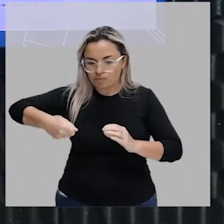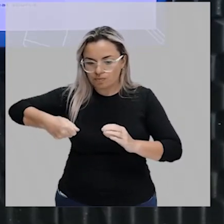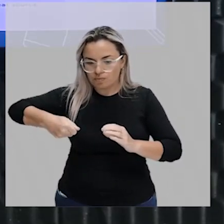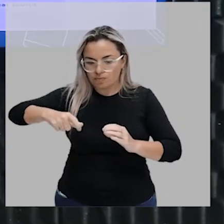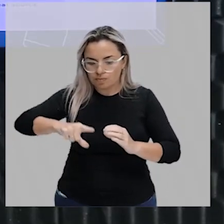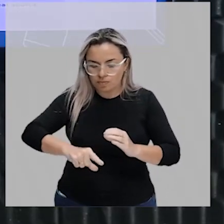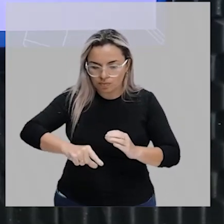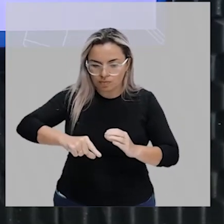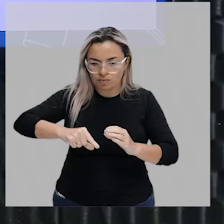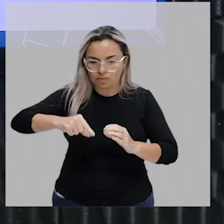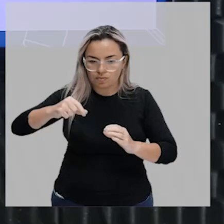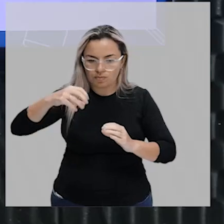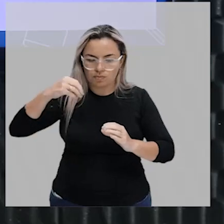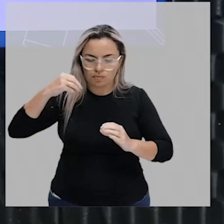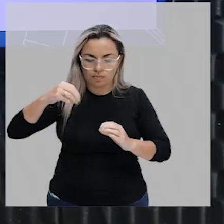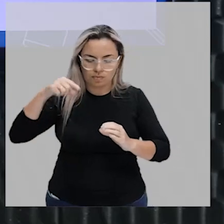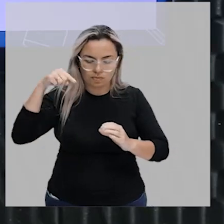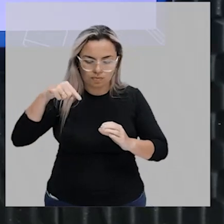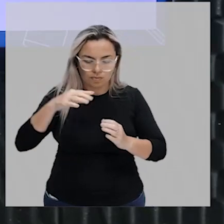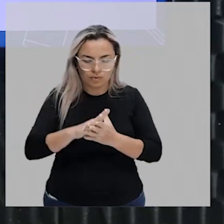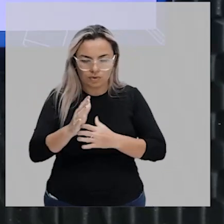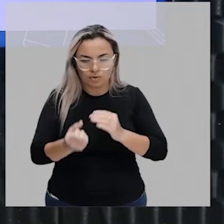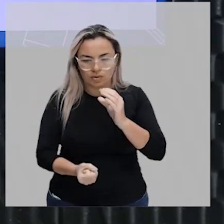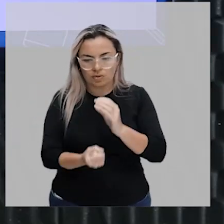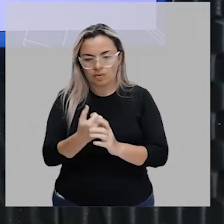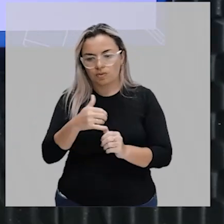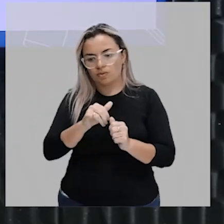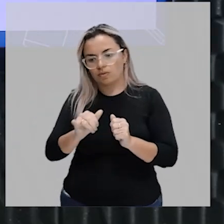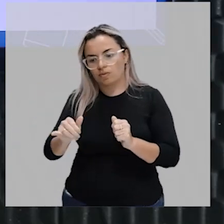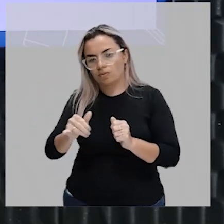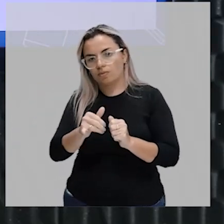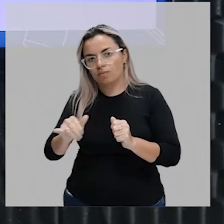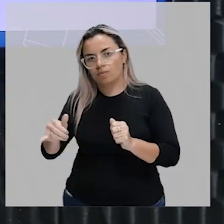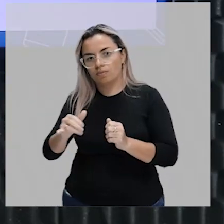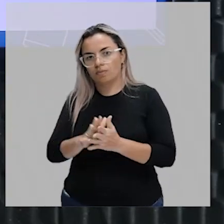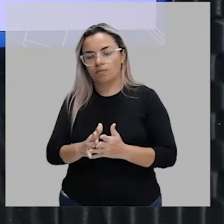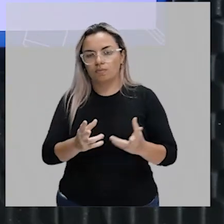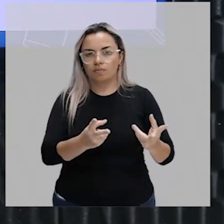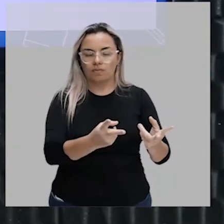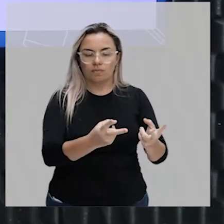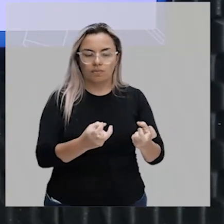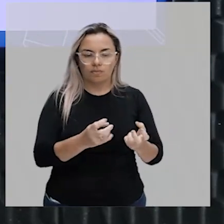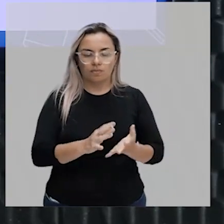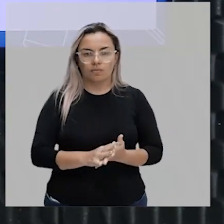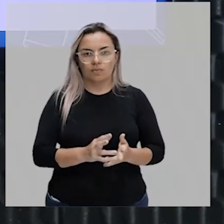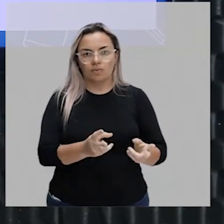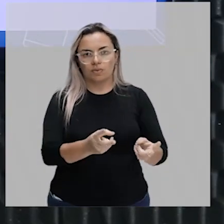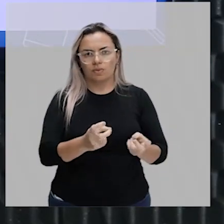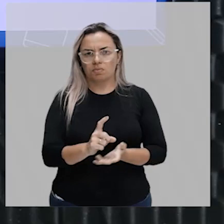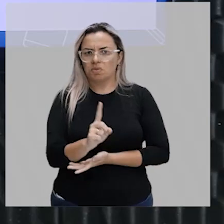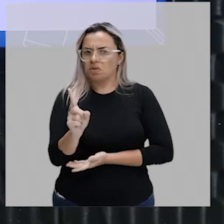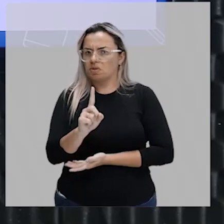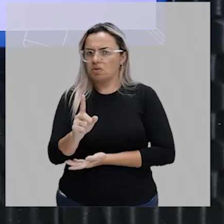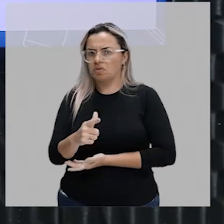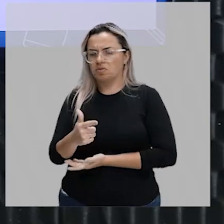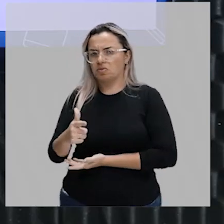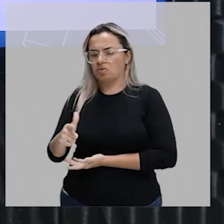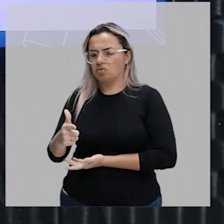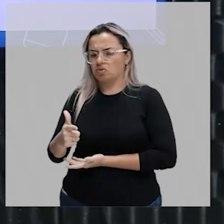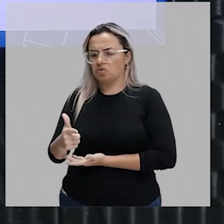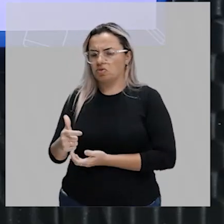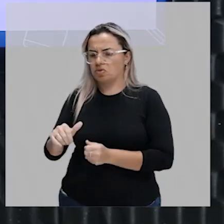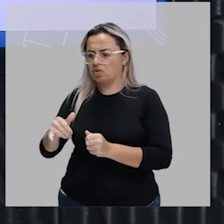líquido, tinha ali dentro daquele líquido aminoácido. E percebam que ele não tinha colocado aminoácido dentro